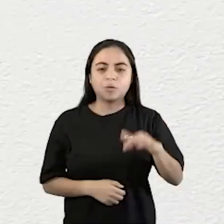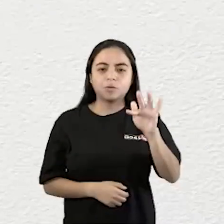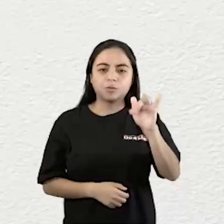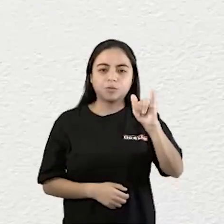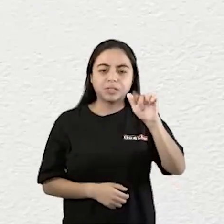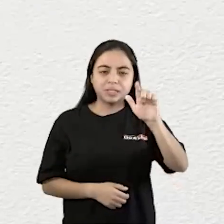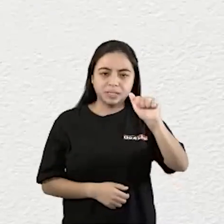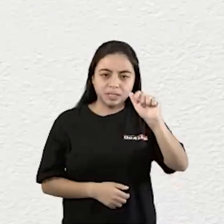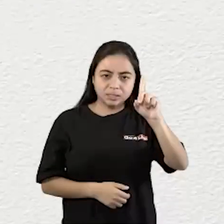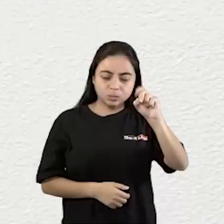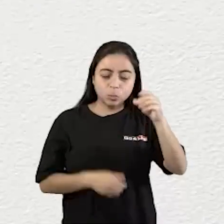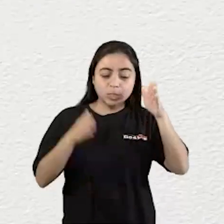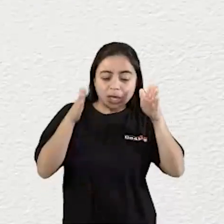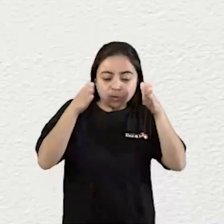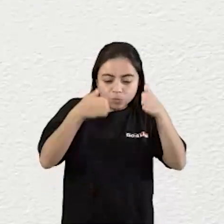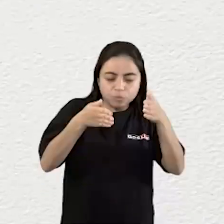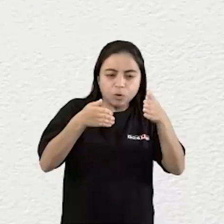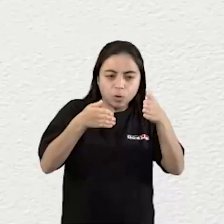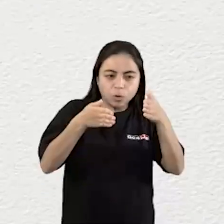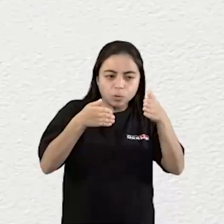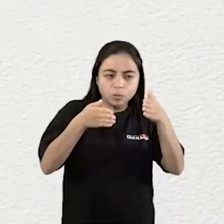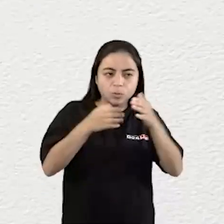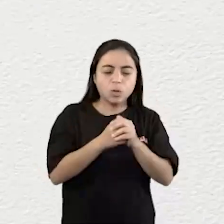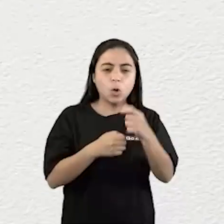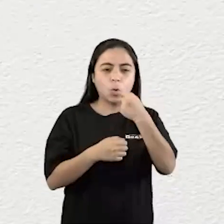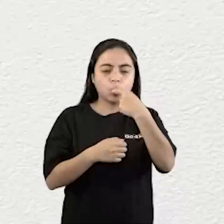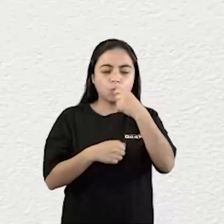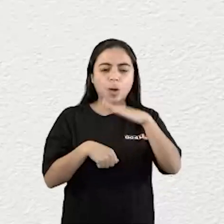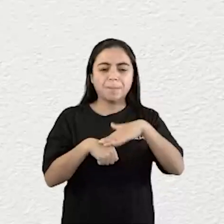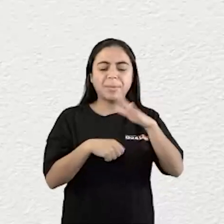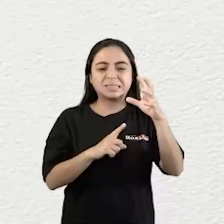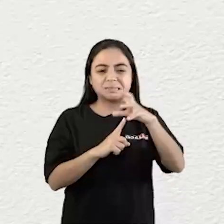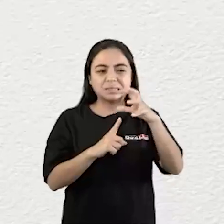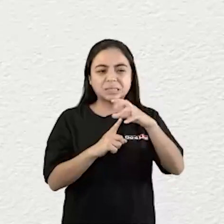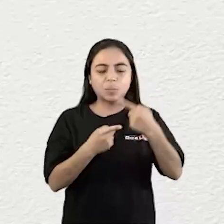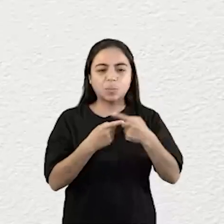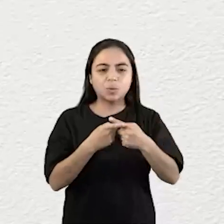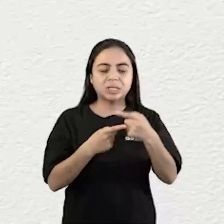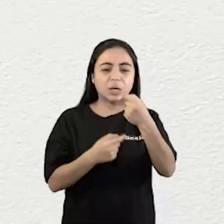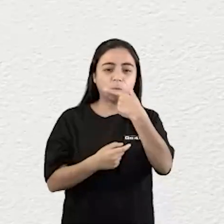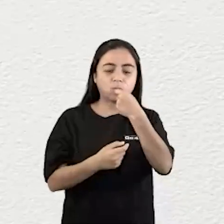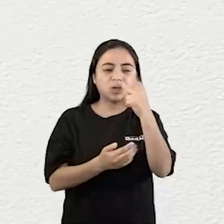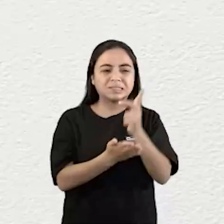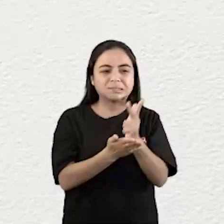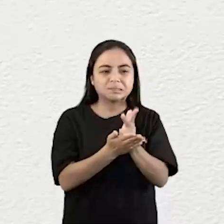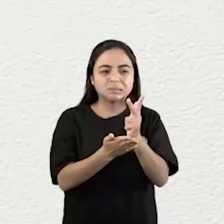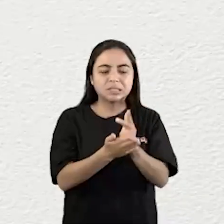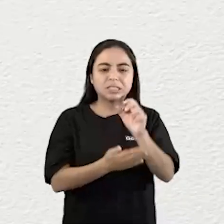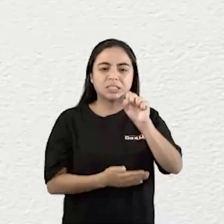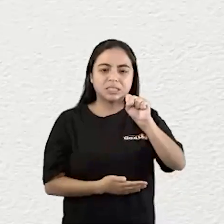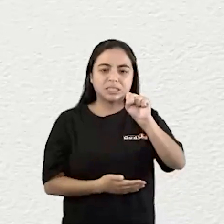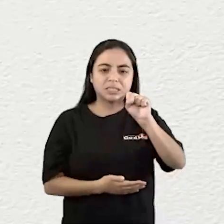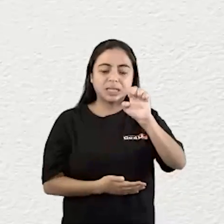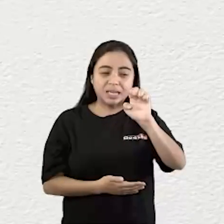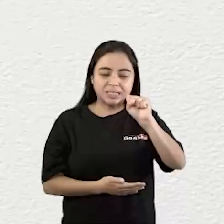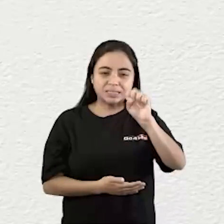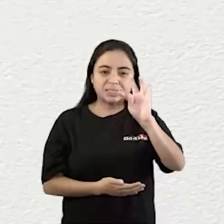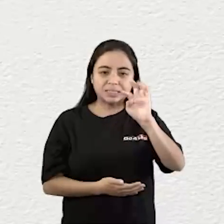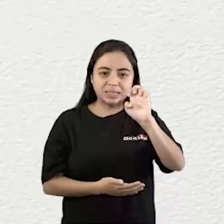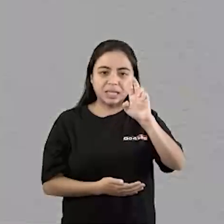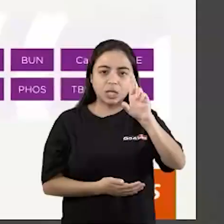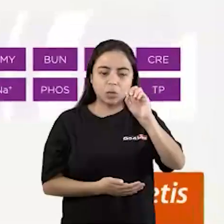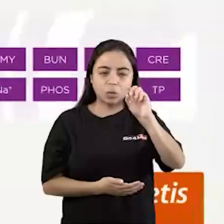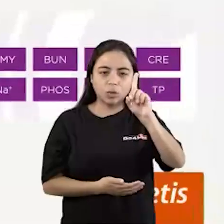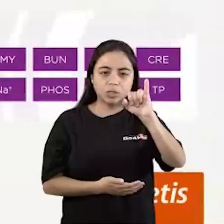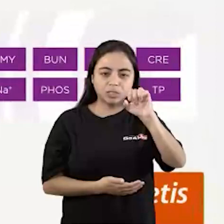tenha um foco naquilo onde o órgão é mais afetado por causa do uso prolongado dos esteroides. Pensando nos